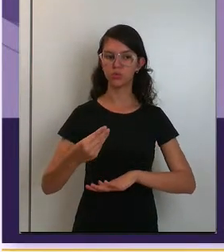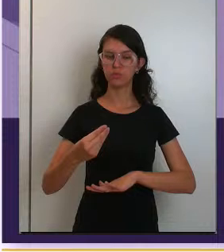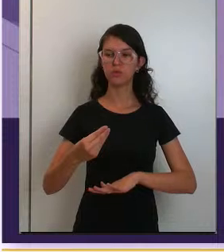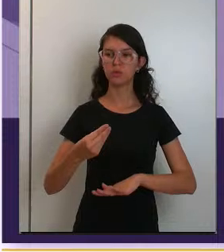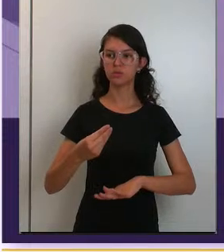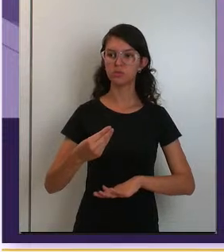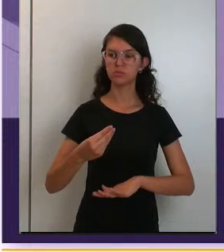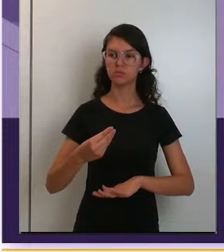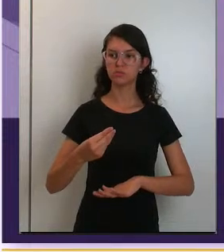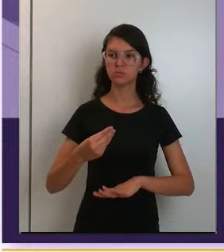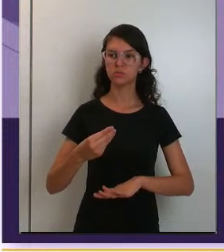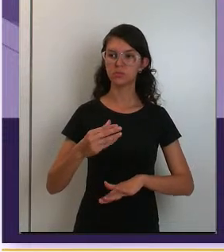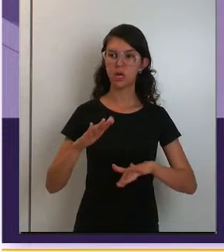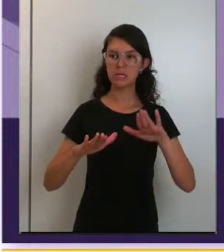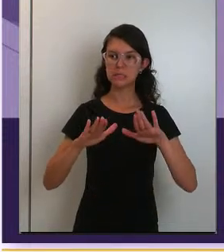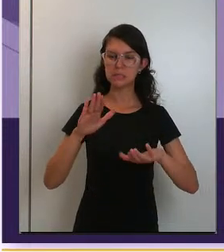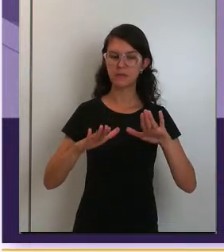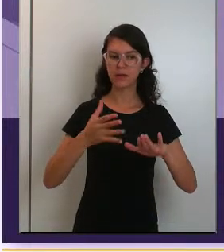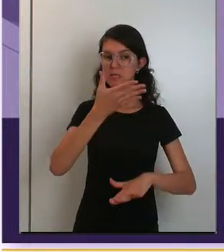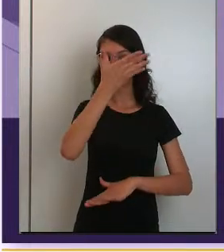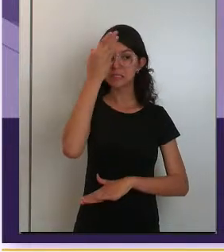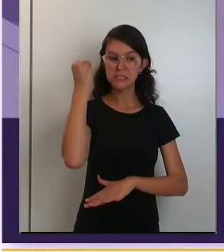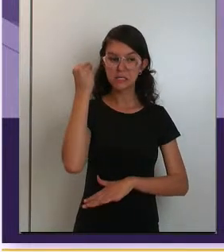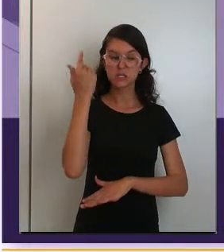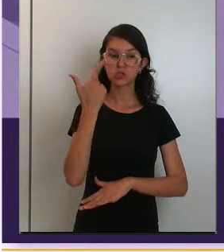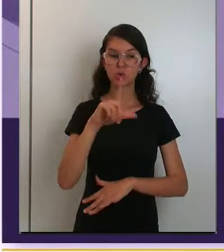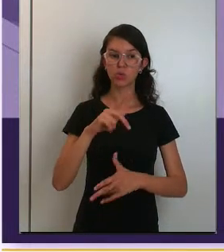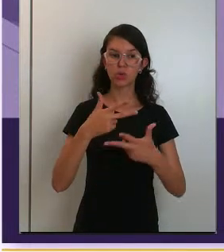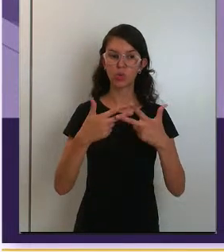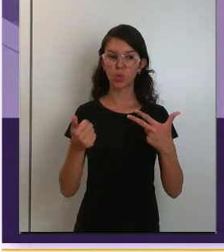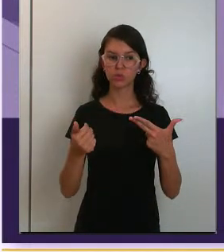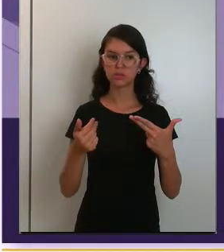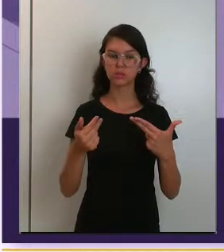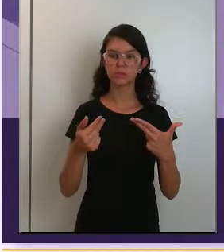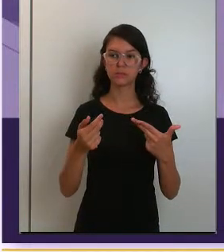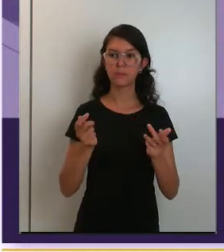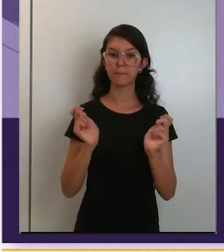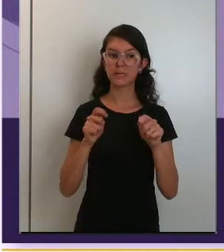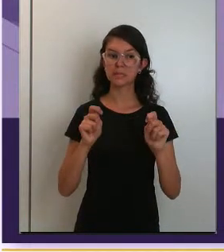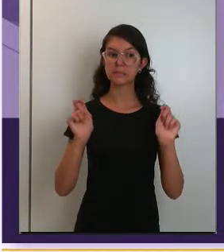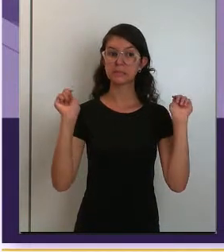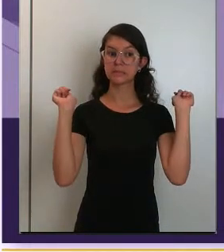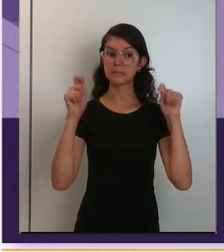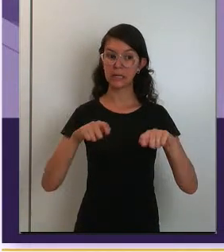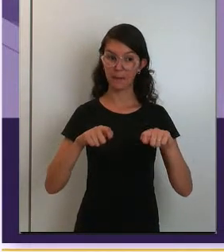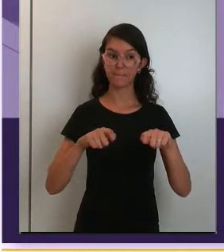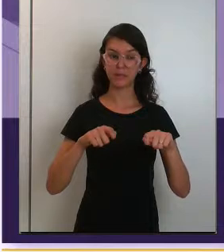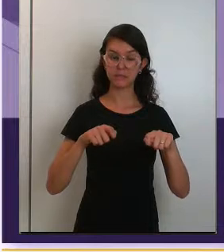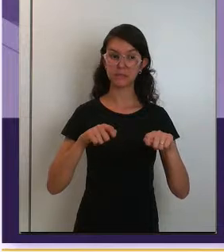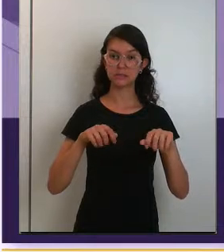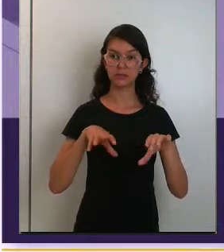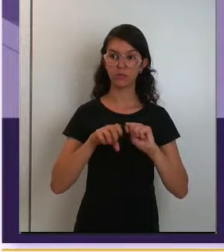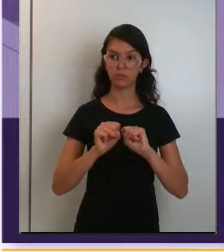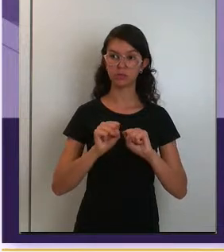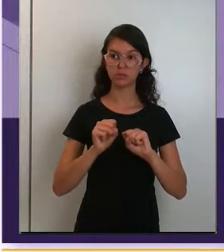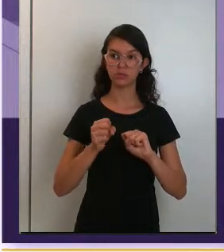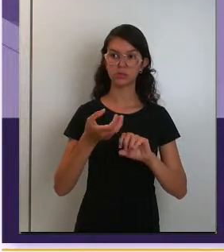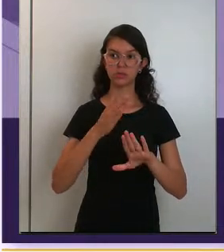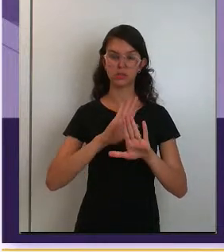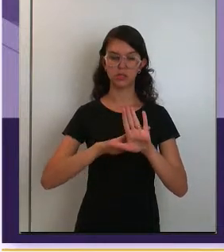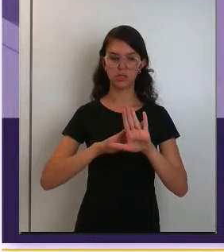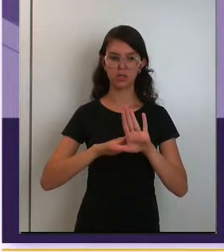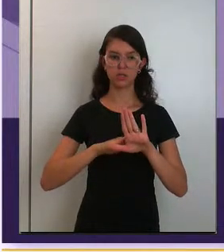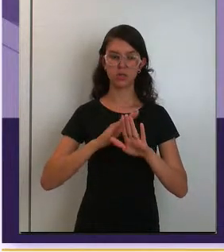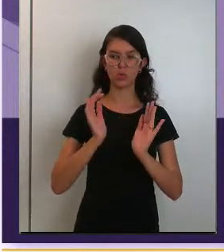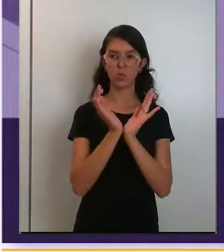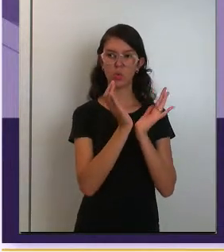idade, muitas vezes elas esquecem de um outro fator. Tem que ter uma capacitação interna de todo o grupo de